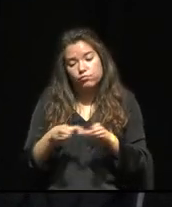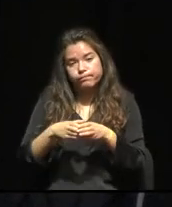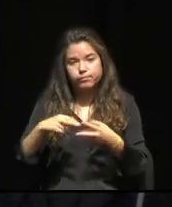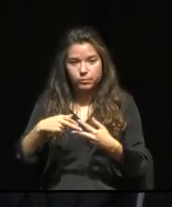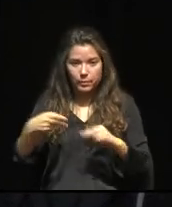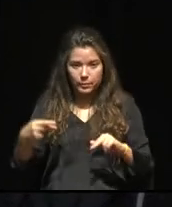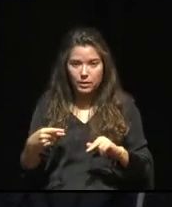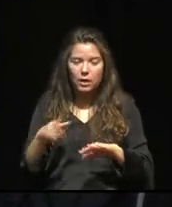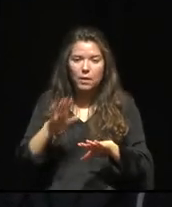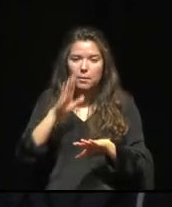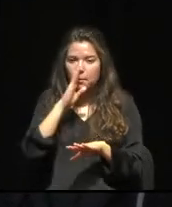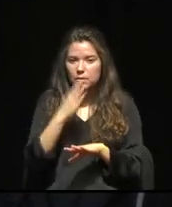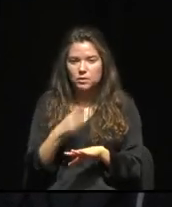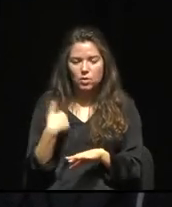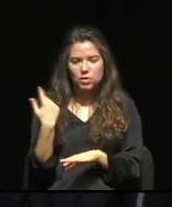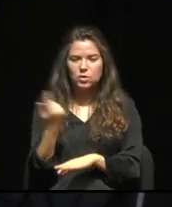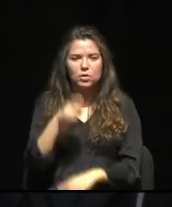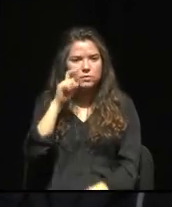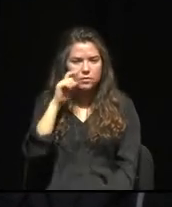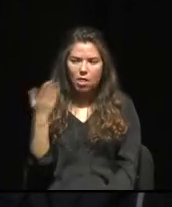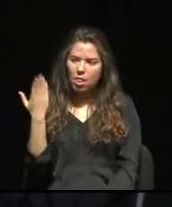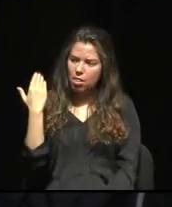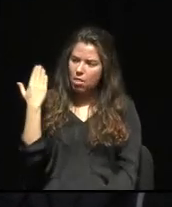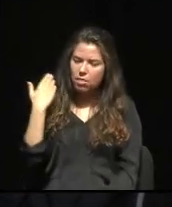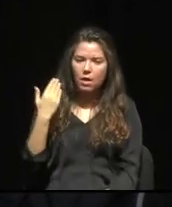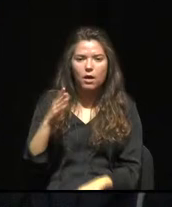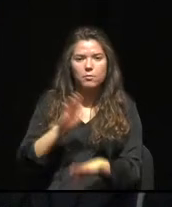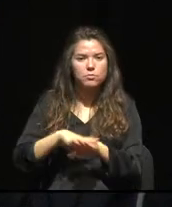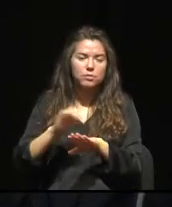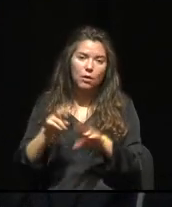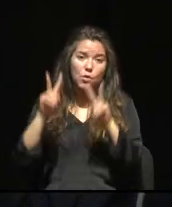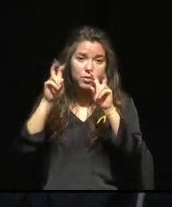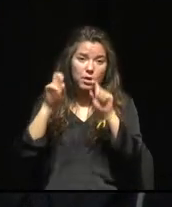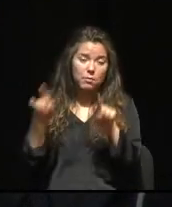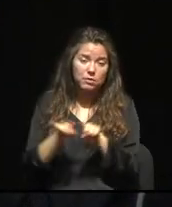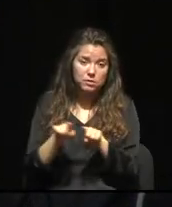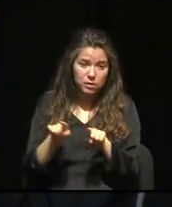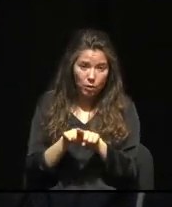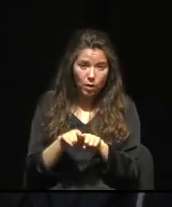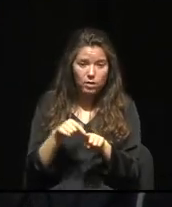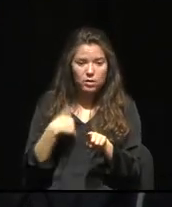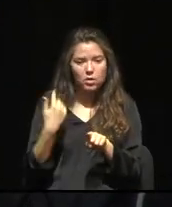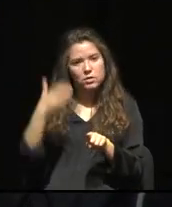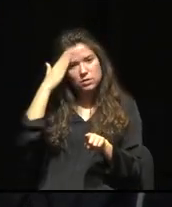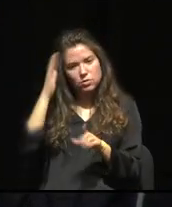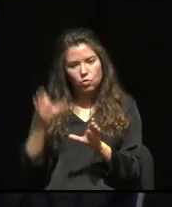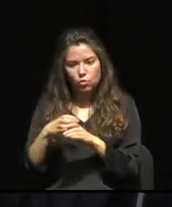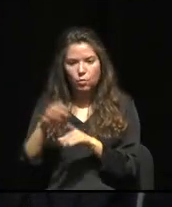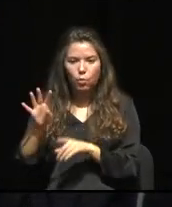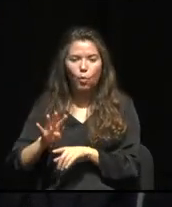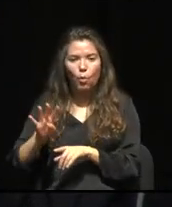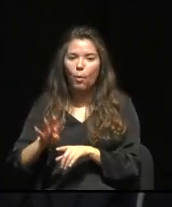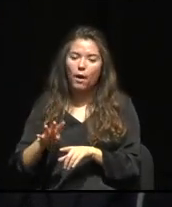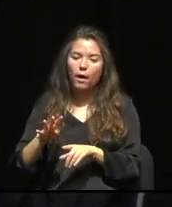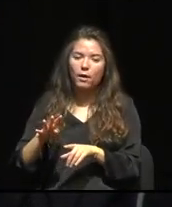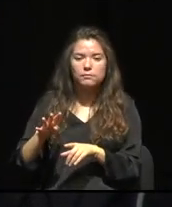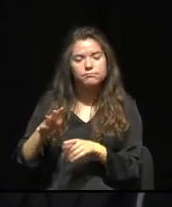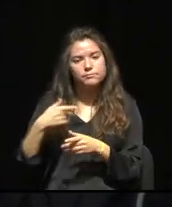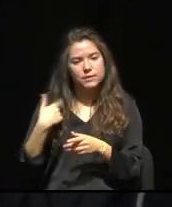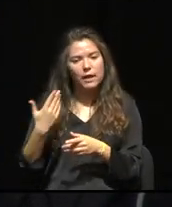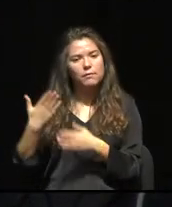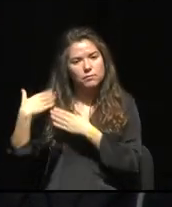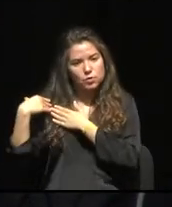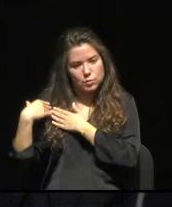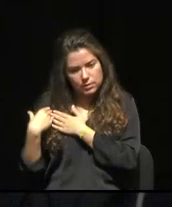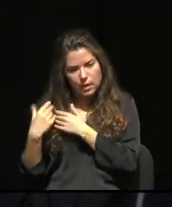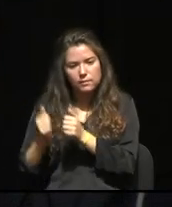à Semelhança do que já defendemos no passado sobre matérias idênticas entendemos que a quarta comissão permanente tem competência para